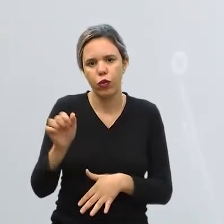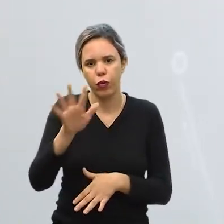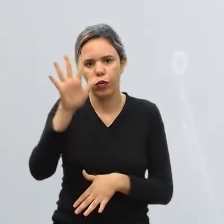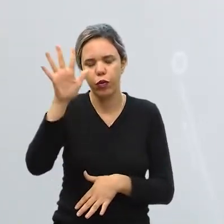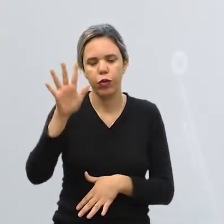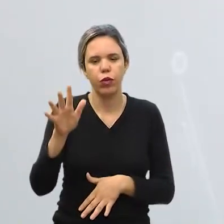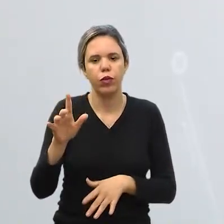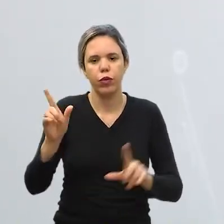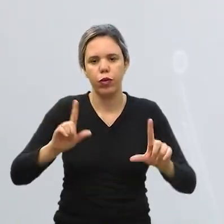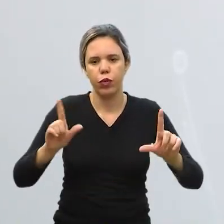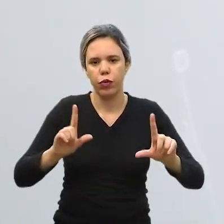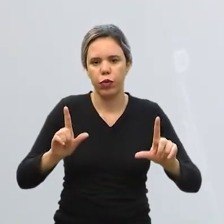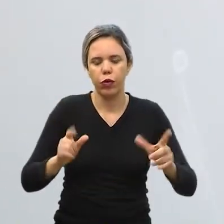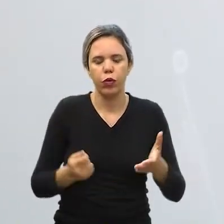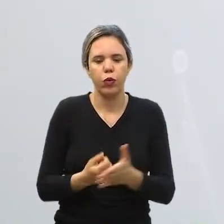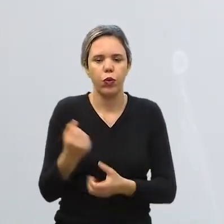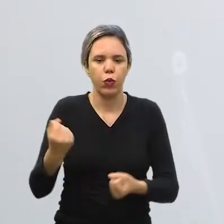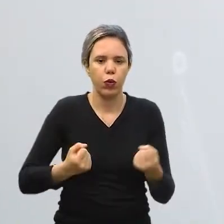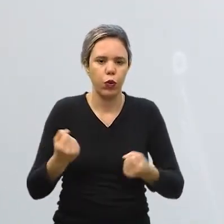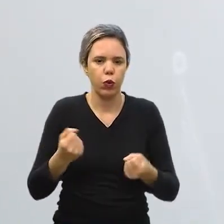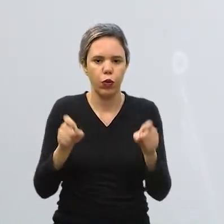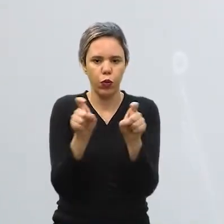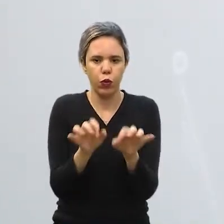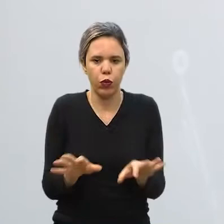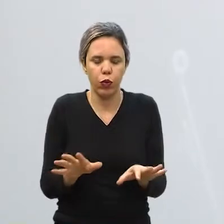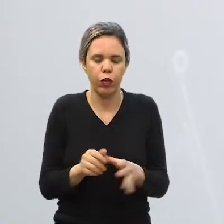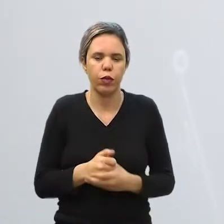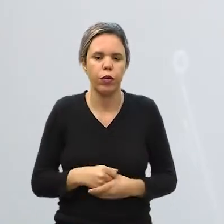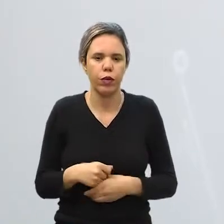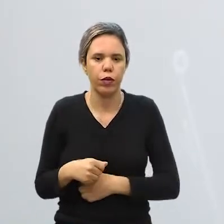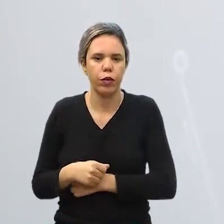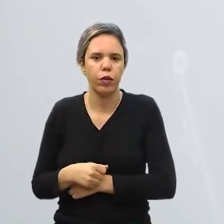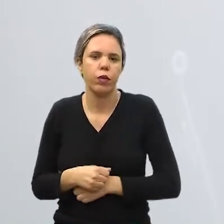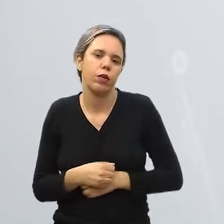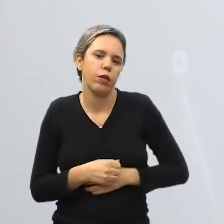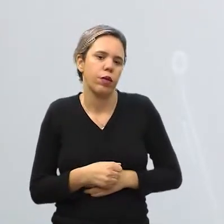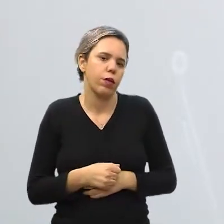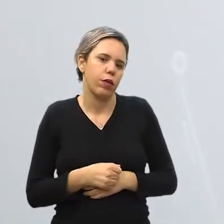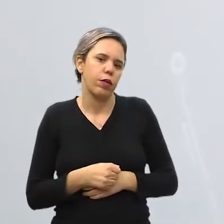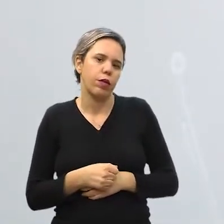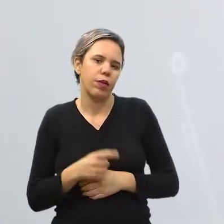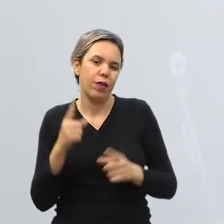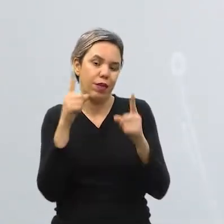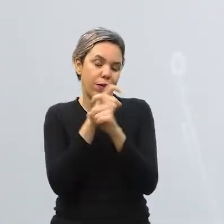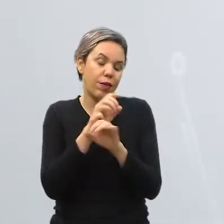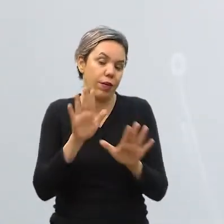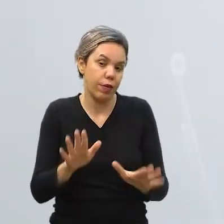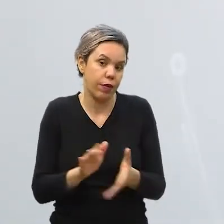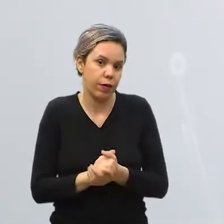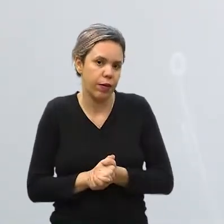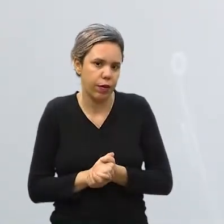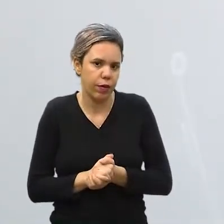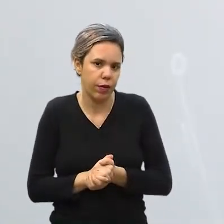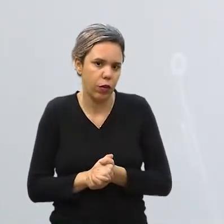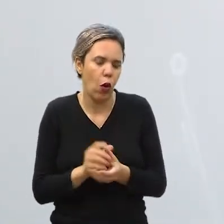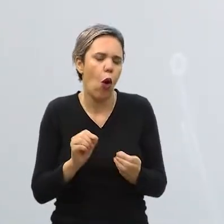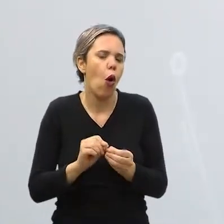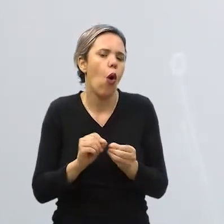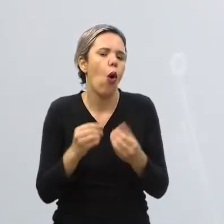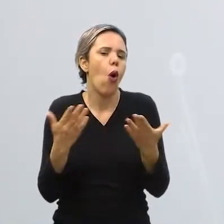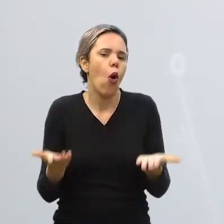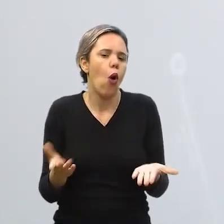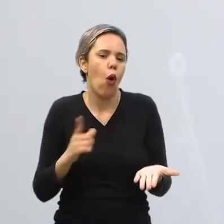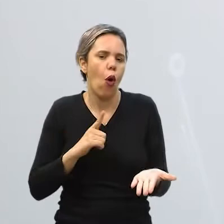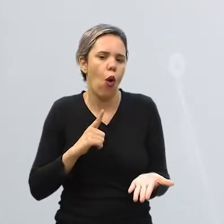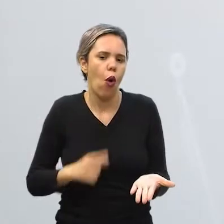caras, um aparelho de TV, um carro, um computador, enfim, acaba ficando um pouco mais complicado, né? Mas como fazer